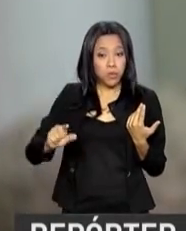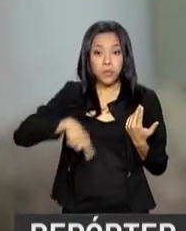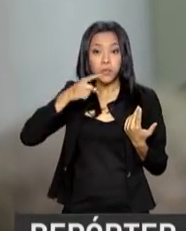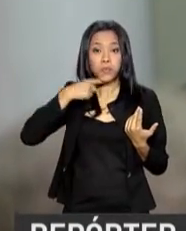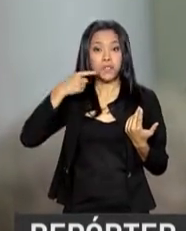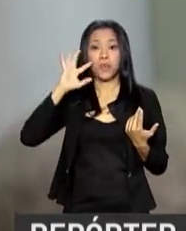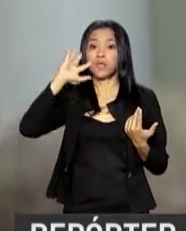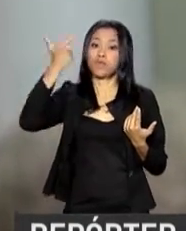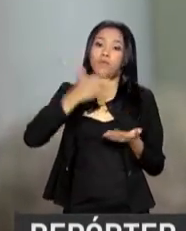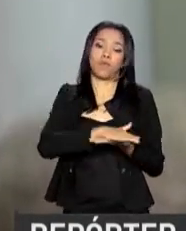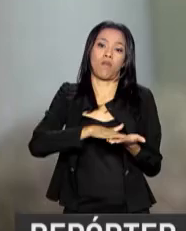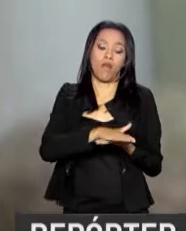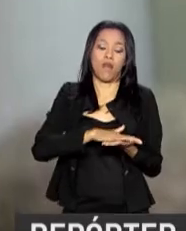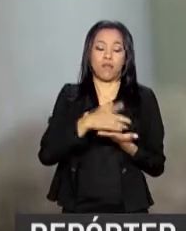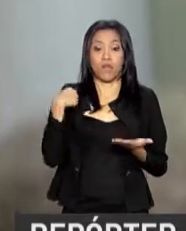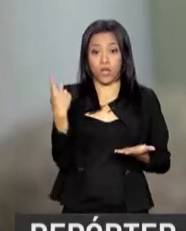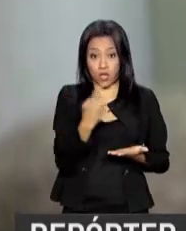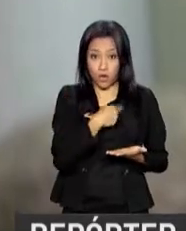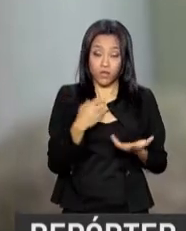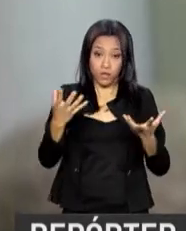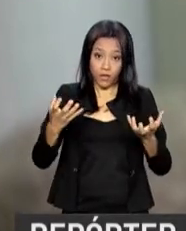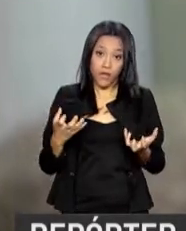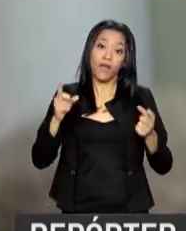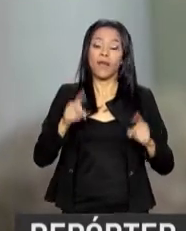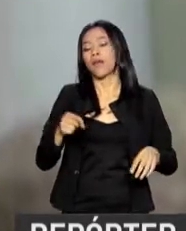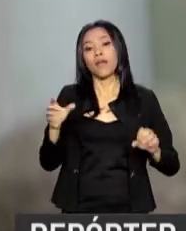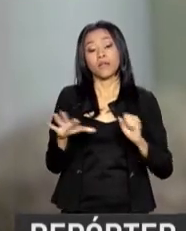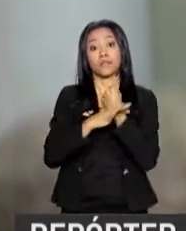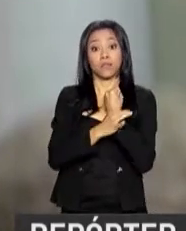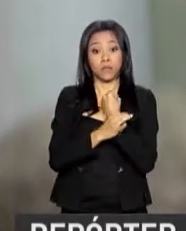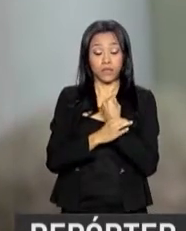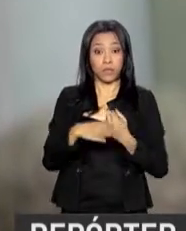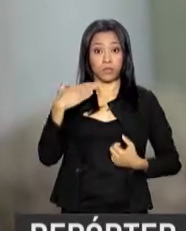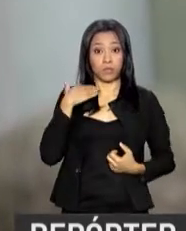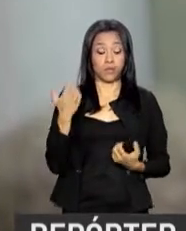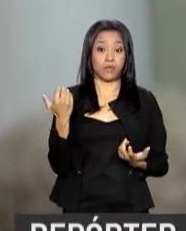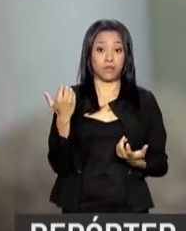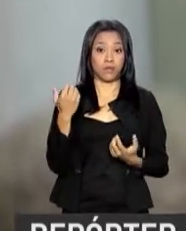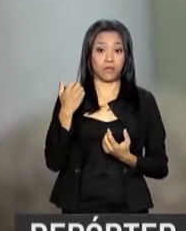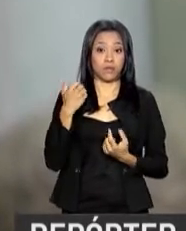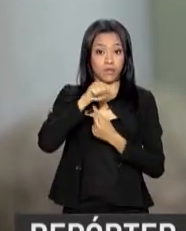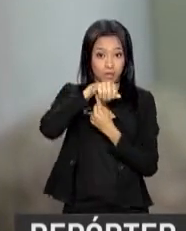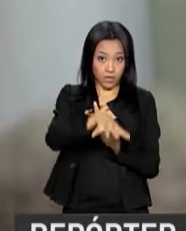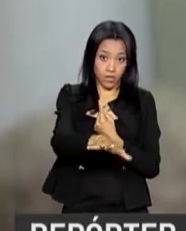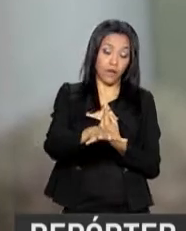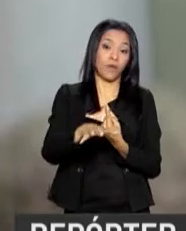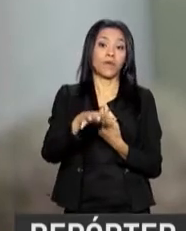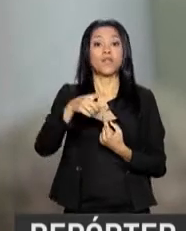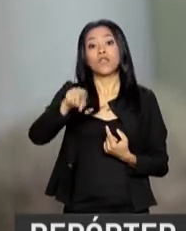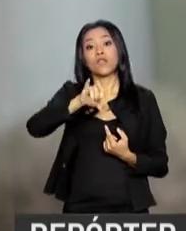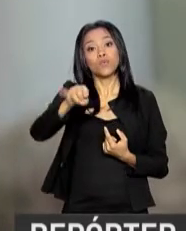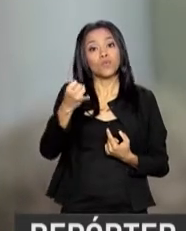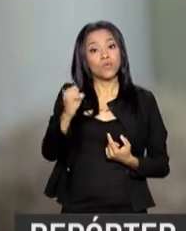desastroso porque nós permitimos foi a condução segura do banco central do ministério da fazenda e pelo banco central e em juros